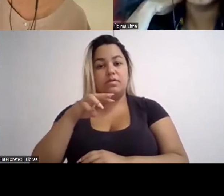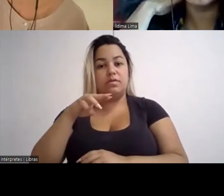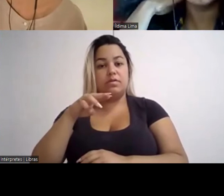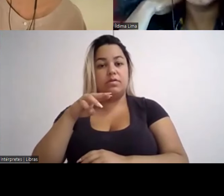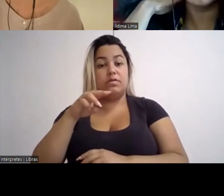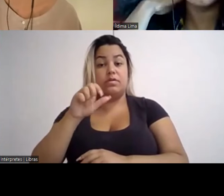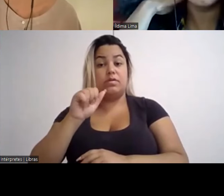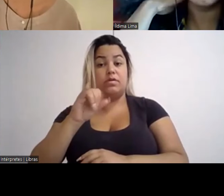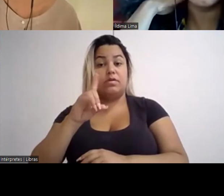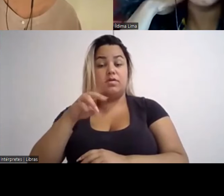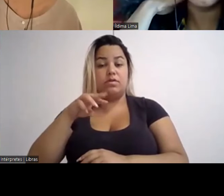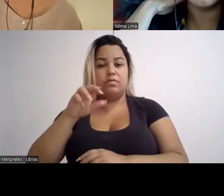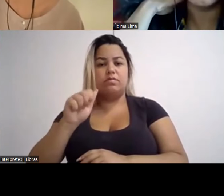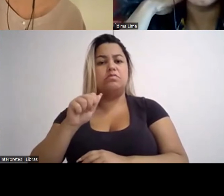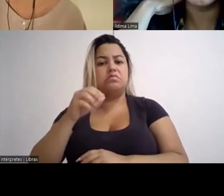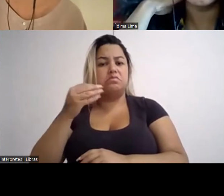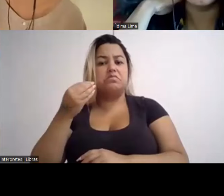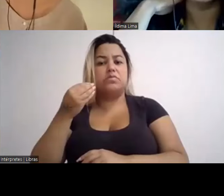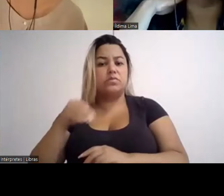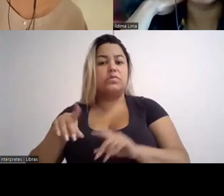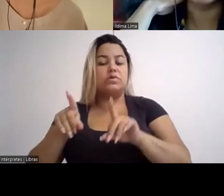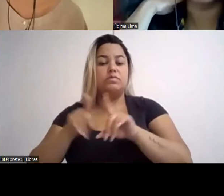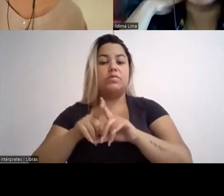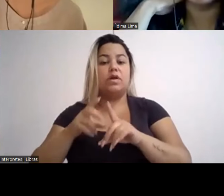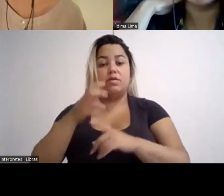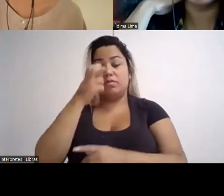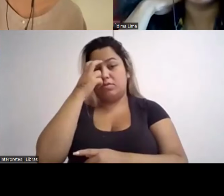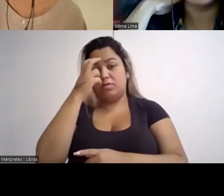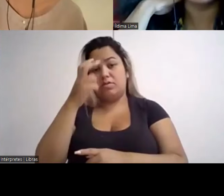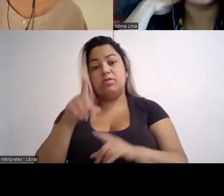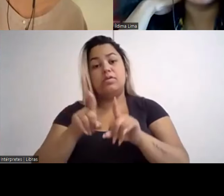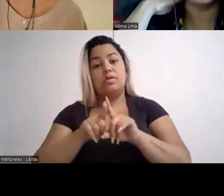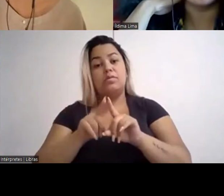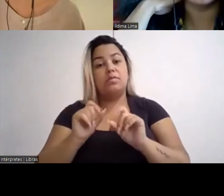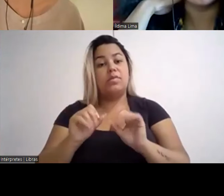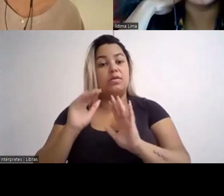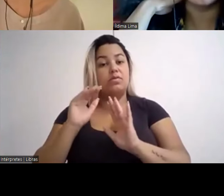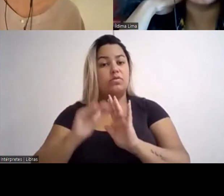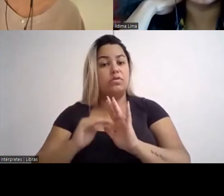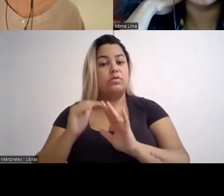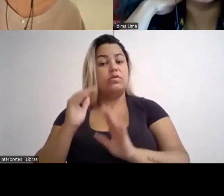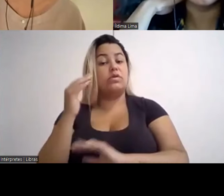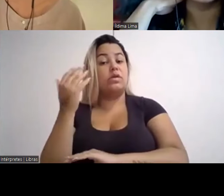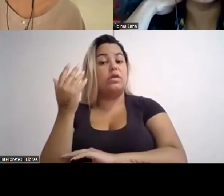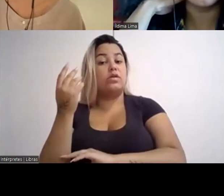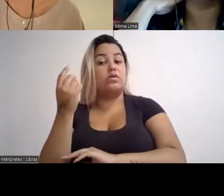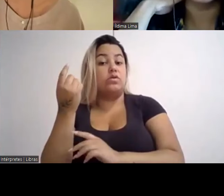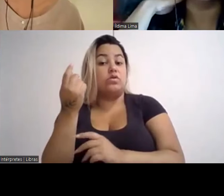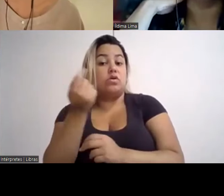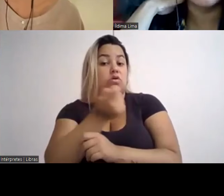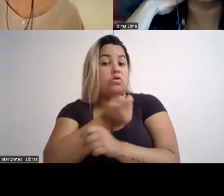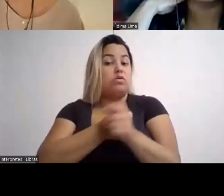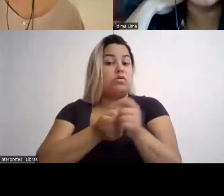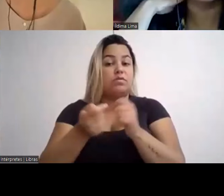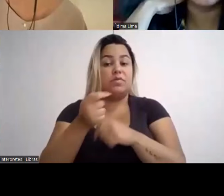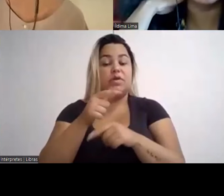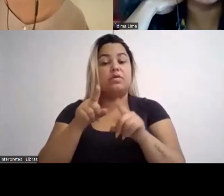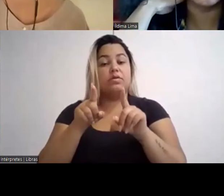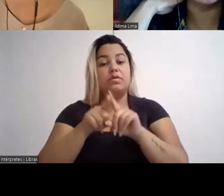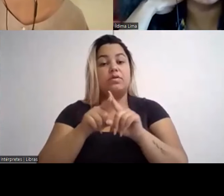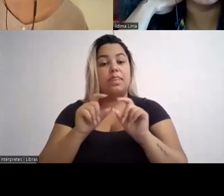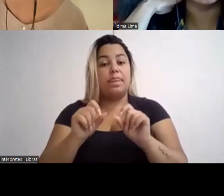há uma rejeição ainda muito grande do campo da cultura de tratar as questões de natureza econômica. Eu diria que é uma coisa para a gente levar para o